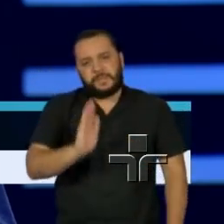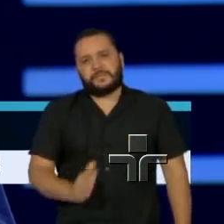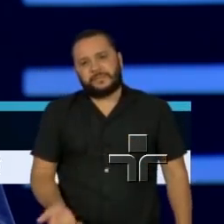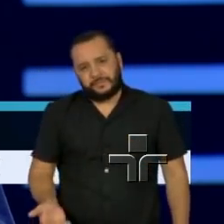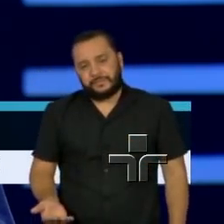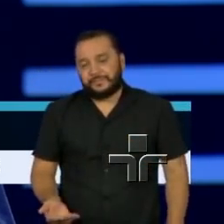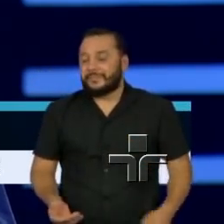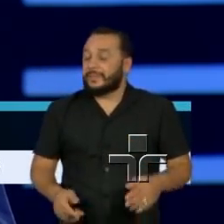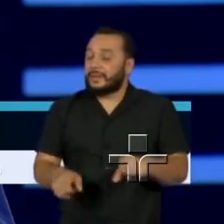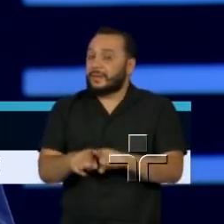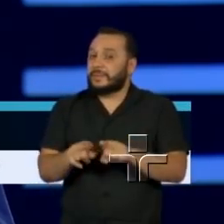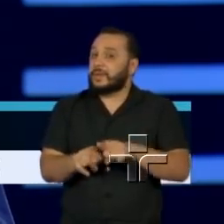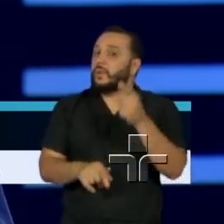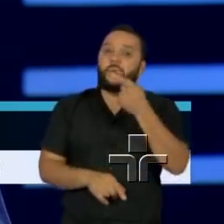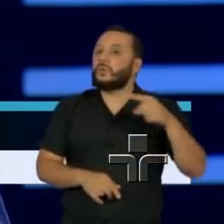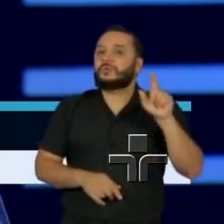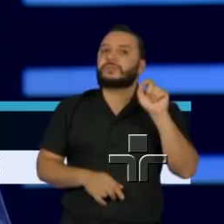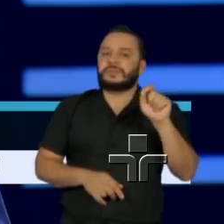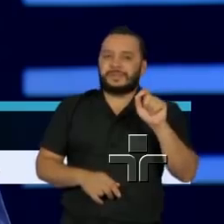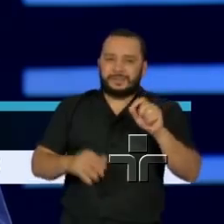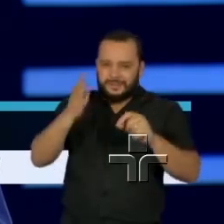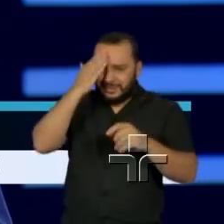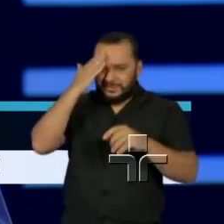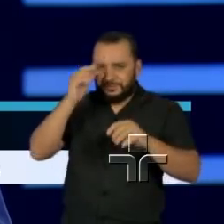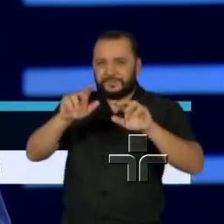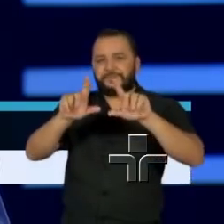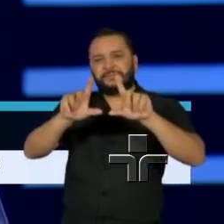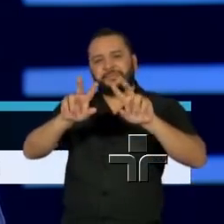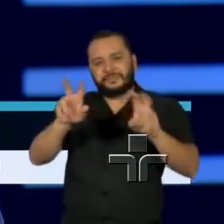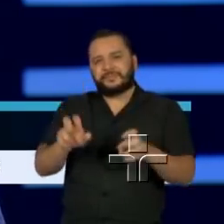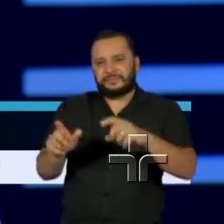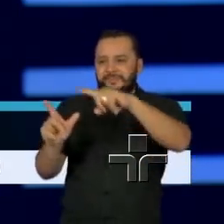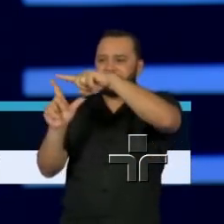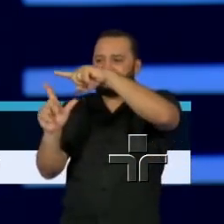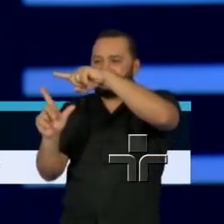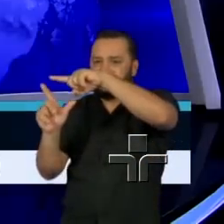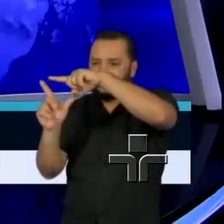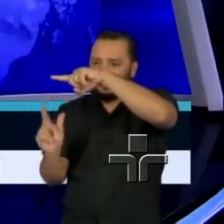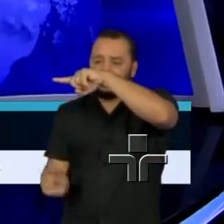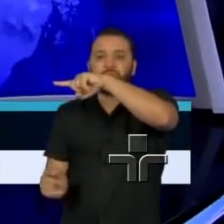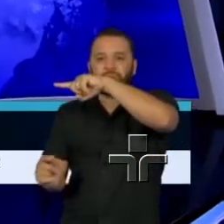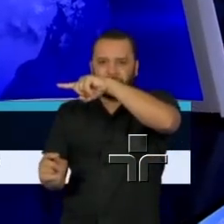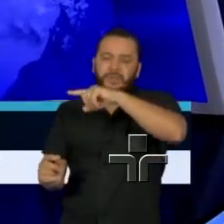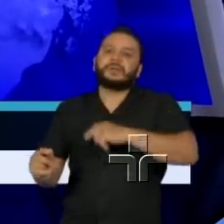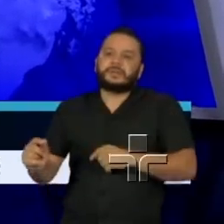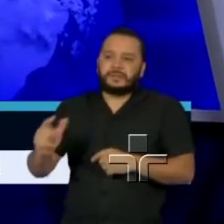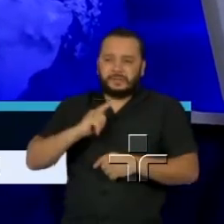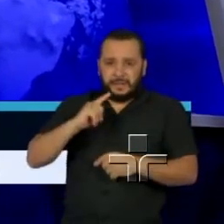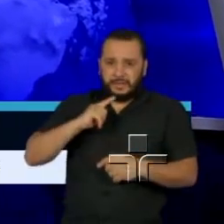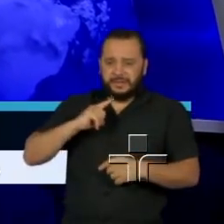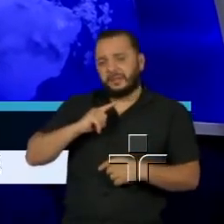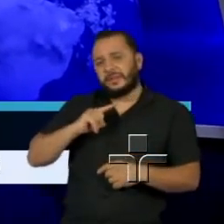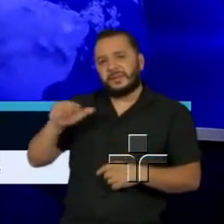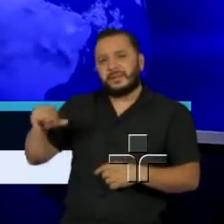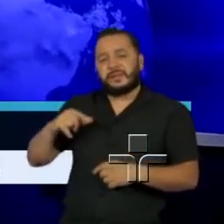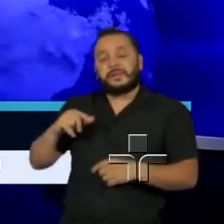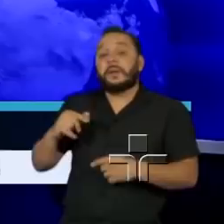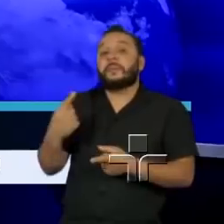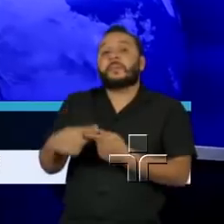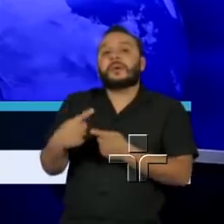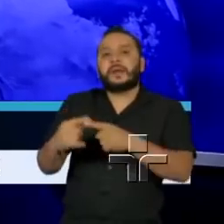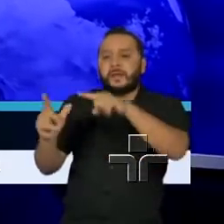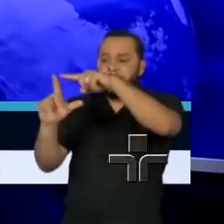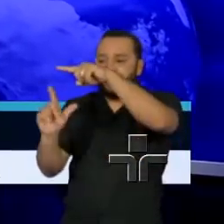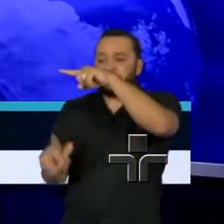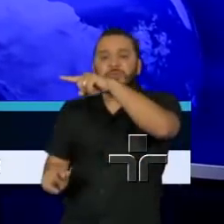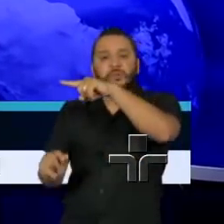por último mesmo, tem a questão do Mercosul, que vai ter de ser resolvido, que é uma questão que ficou em suspenso, porque os 2 pilares do Mercosul